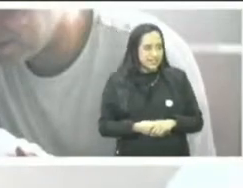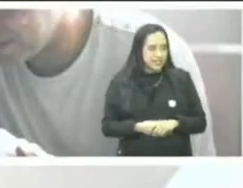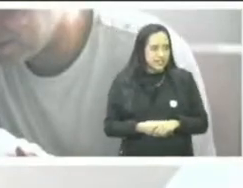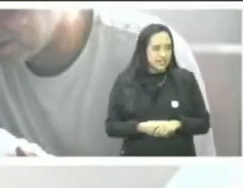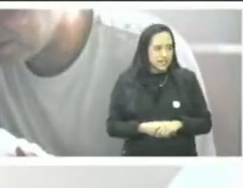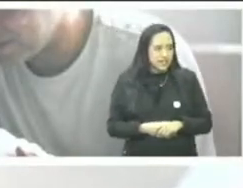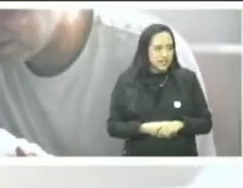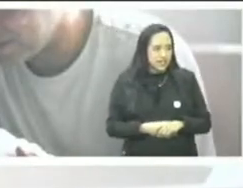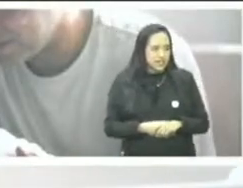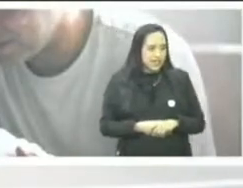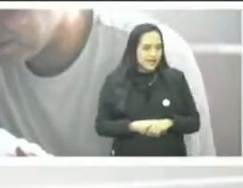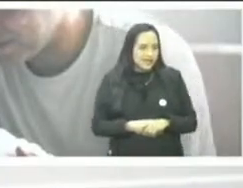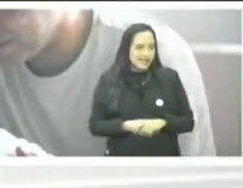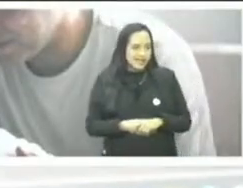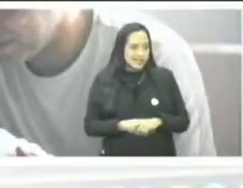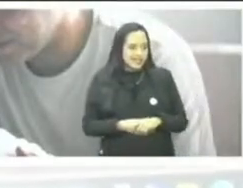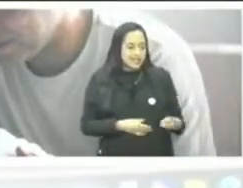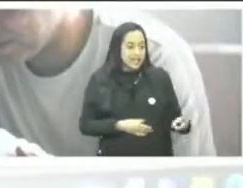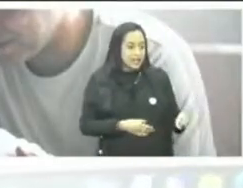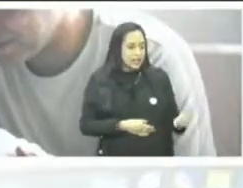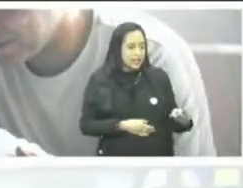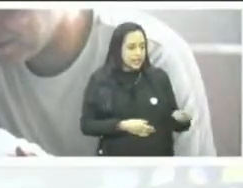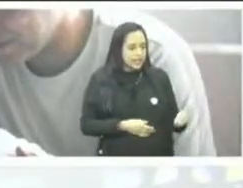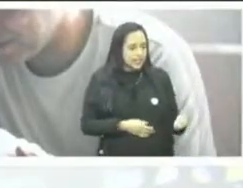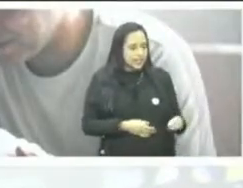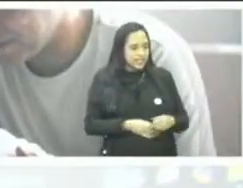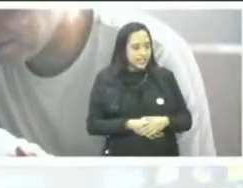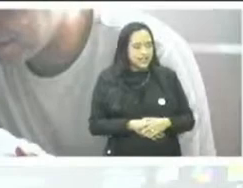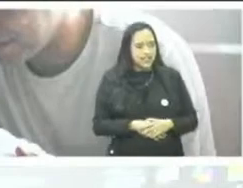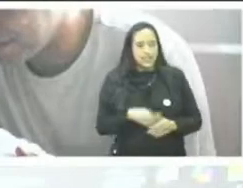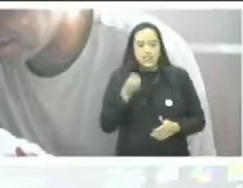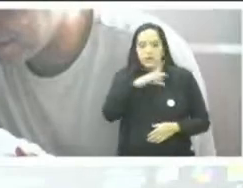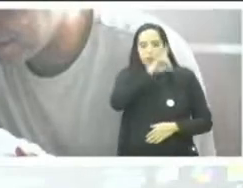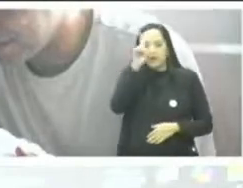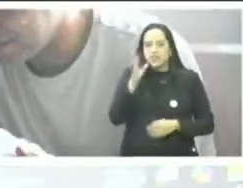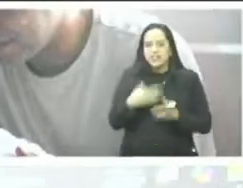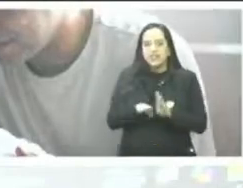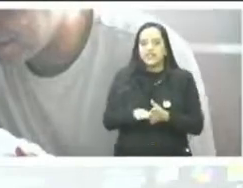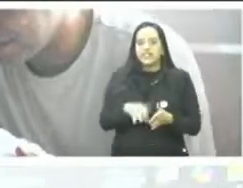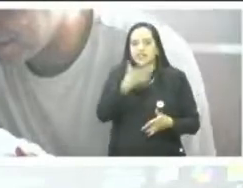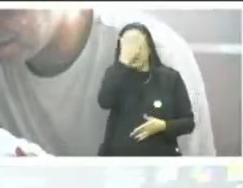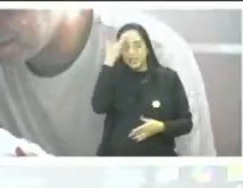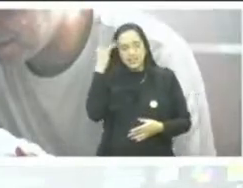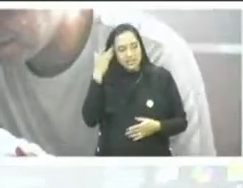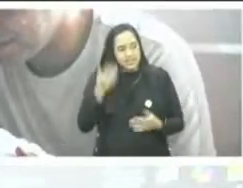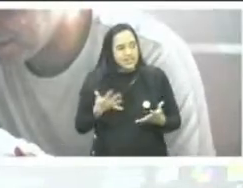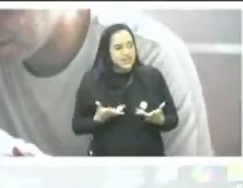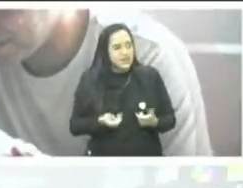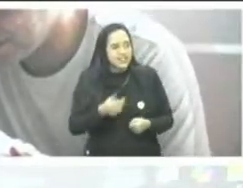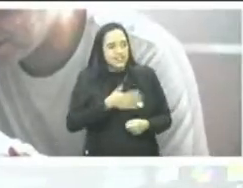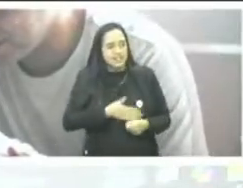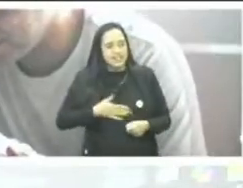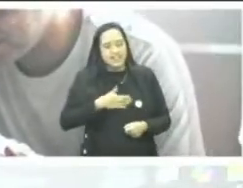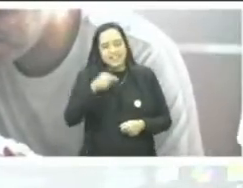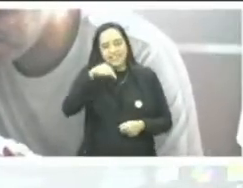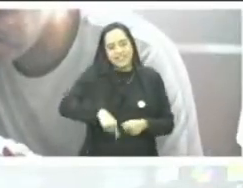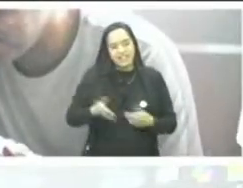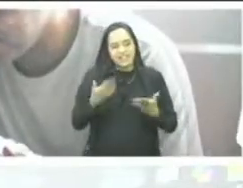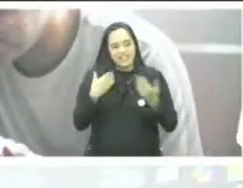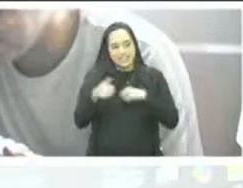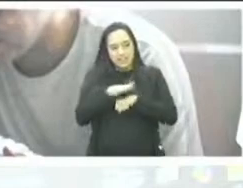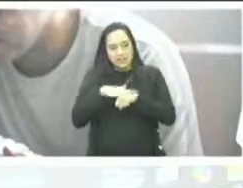Bom dia a todos e a todas. É um enorme prazer estar aqui nesse debate e falar